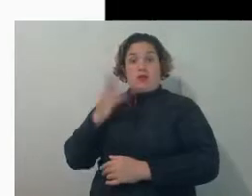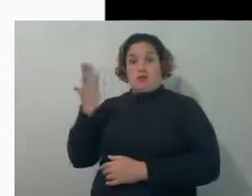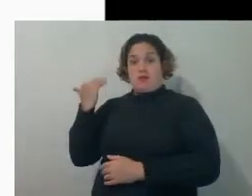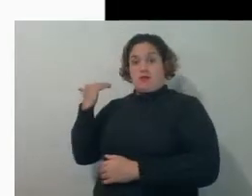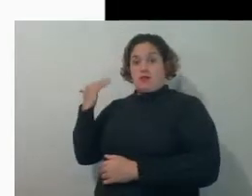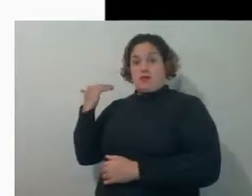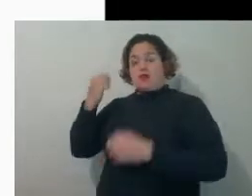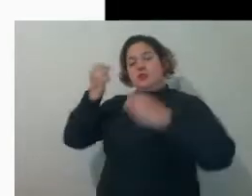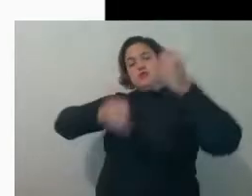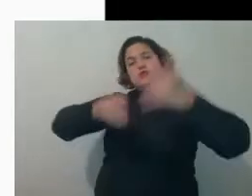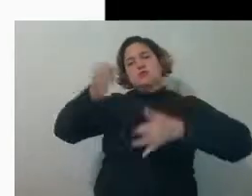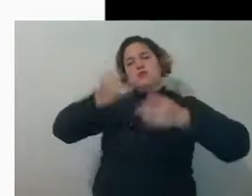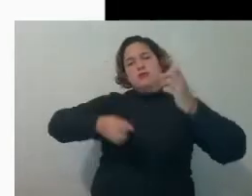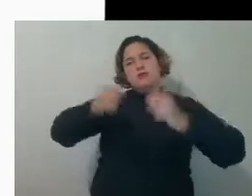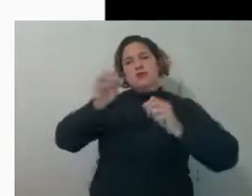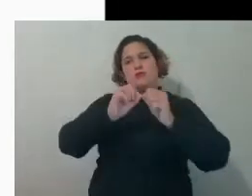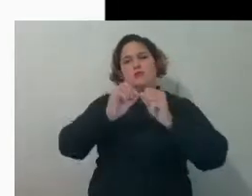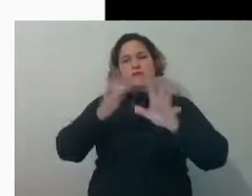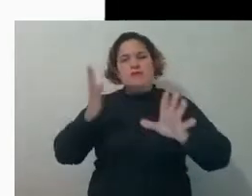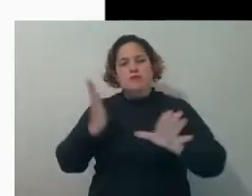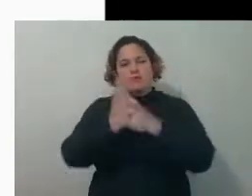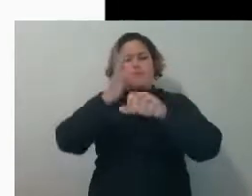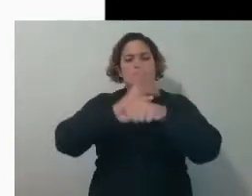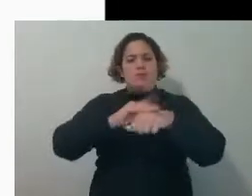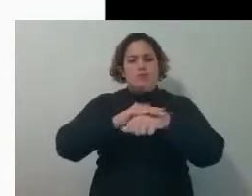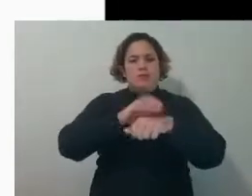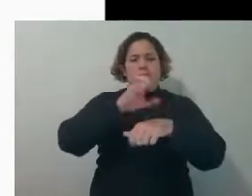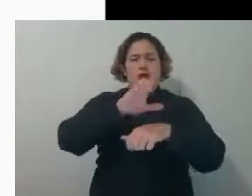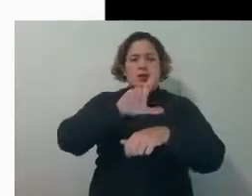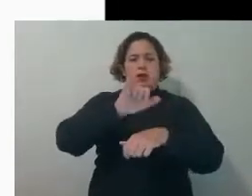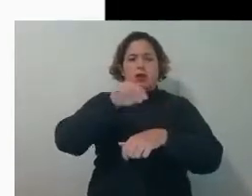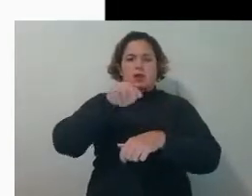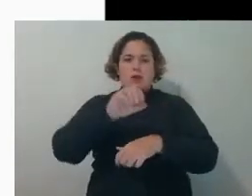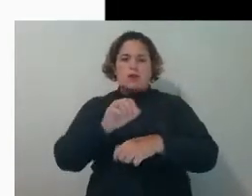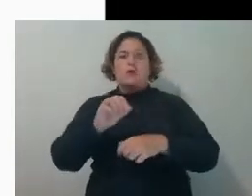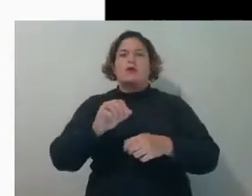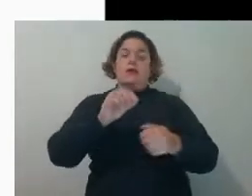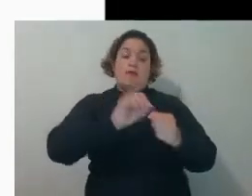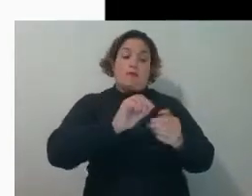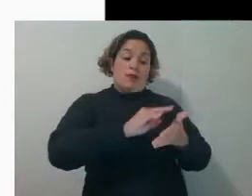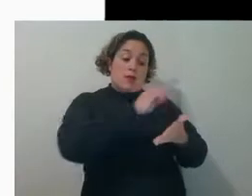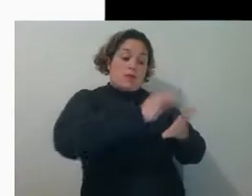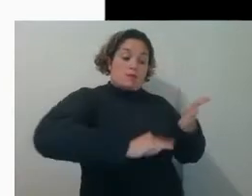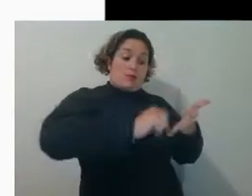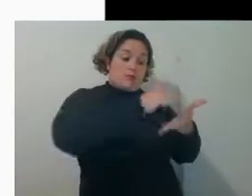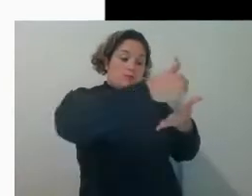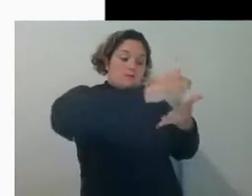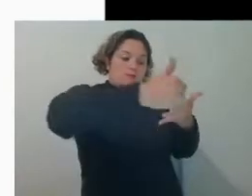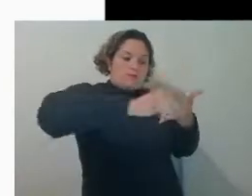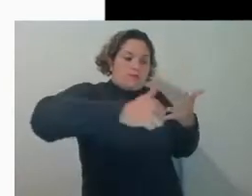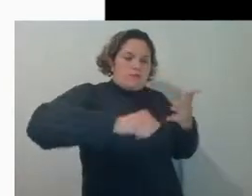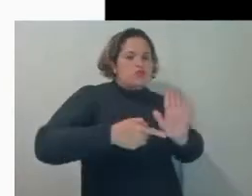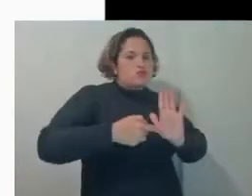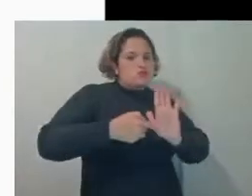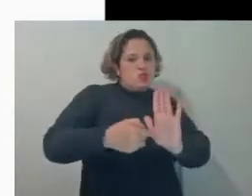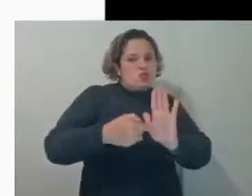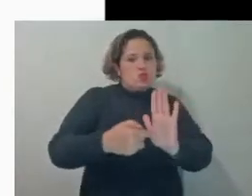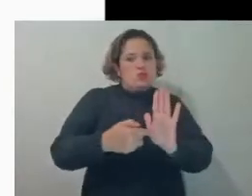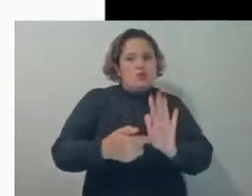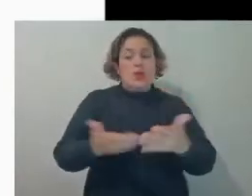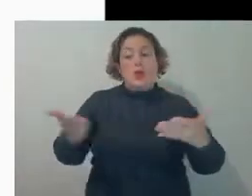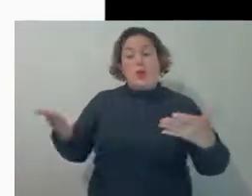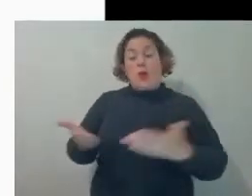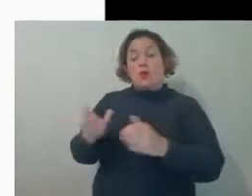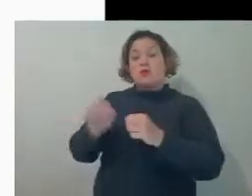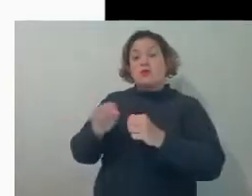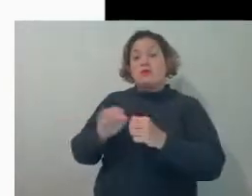como que é feito o diagnóstico clínico, né? Que é pelaquela ficha de avaliação que eu mostrei para vocês, e hoje eu